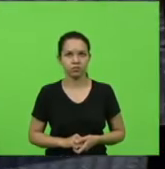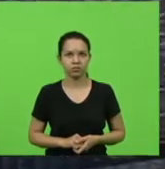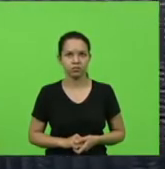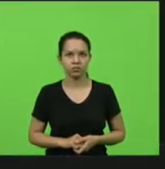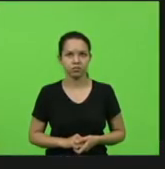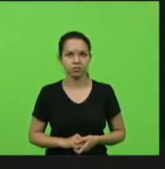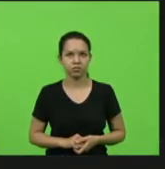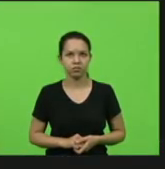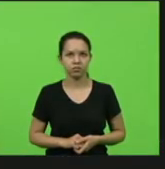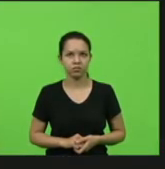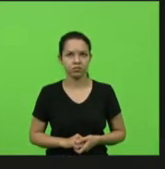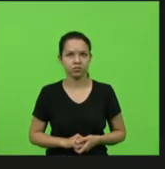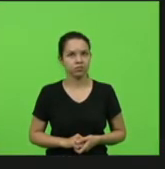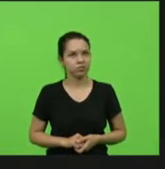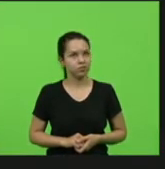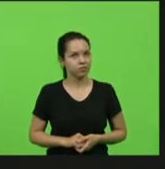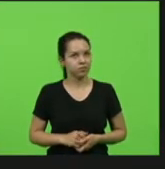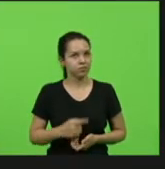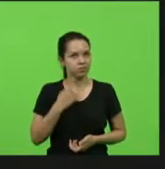Questão de ordem, deputado Ivanats. O